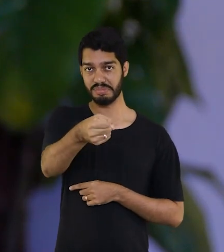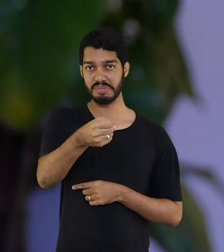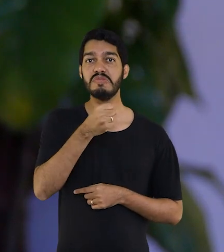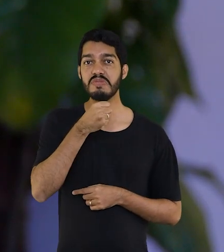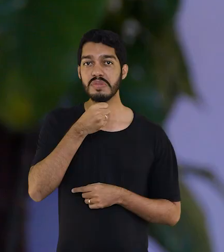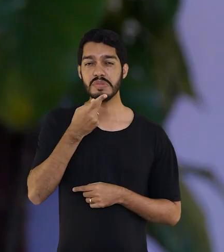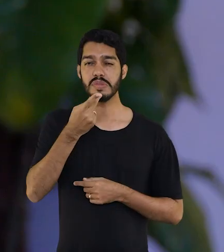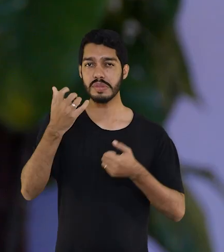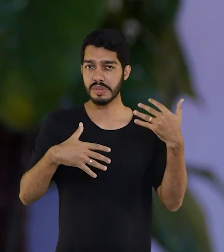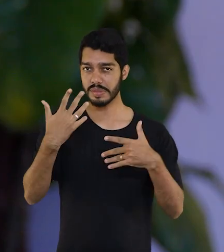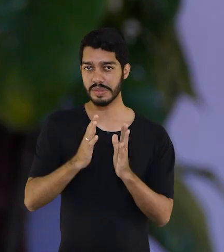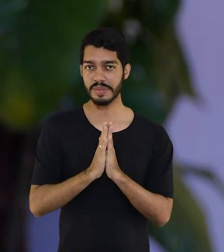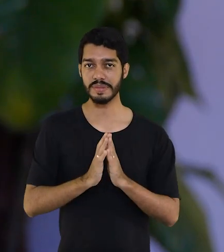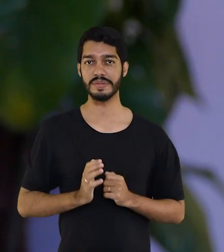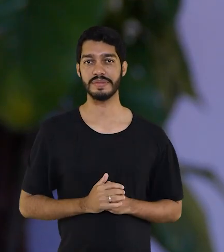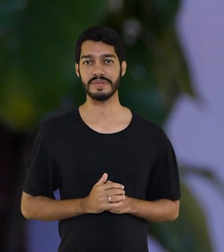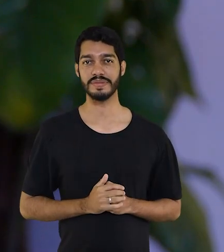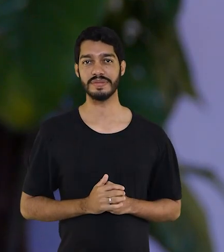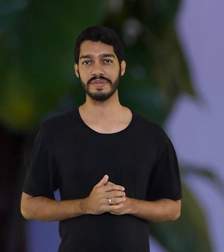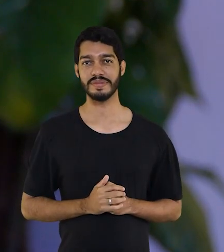para a gente entender rapidinho?